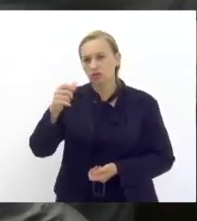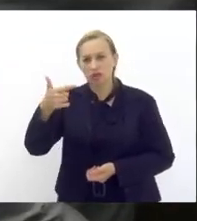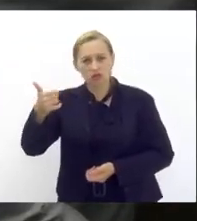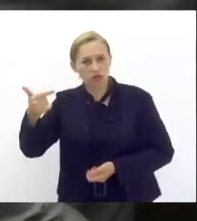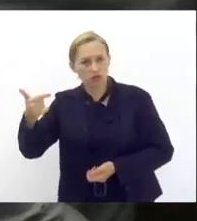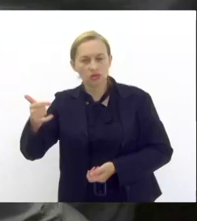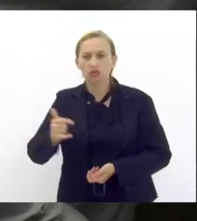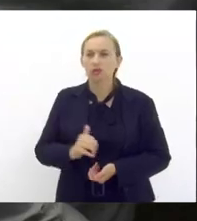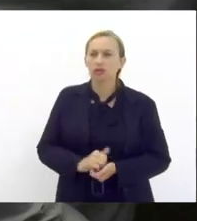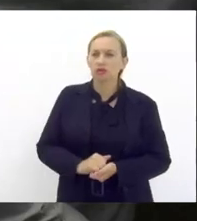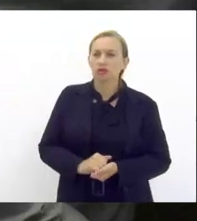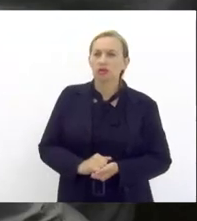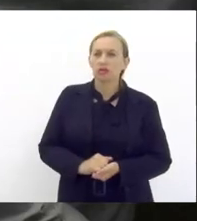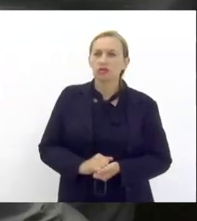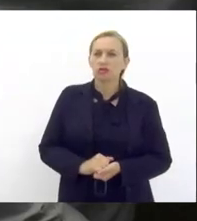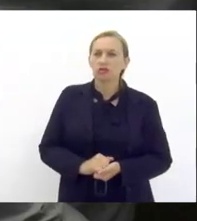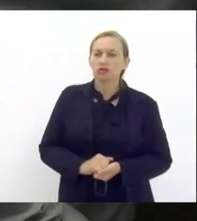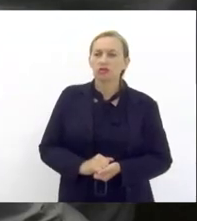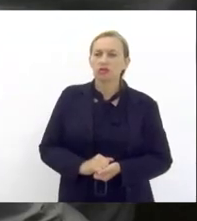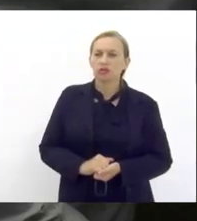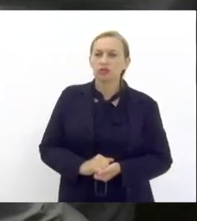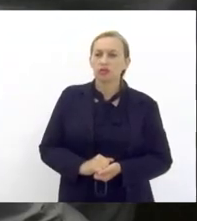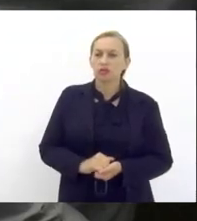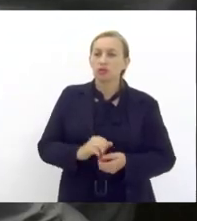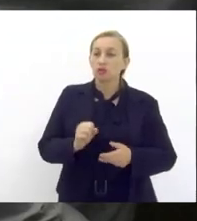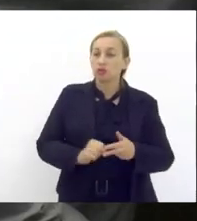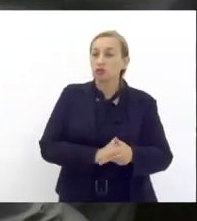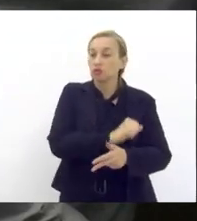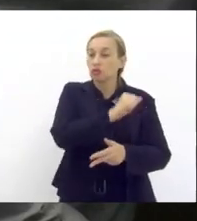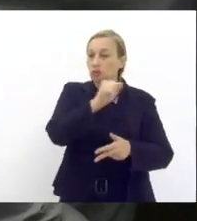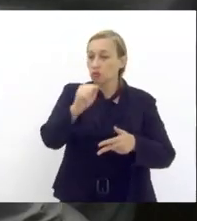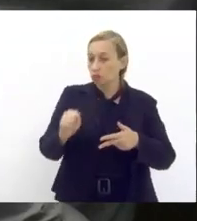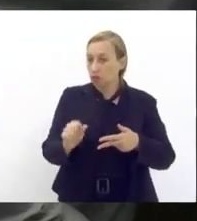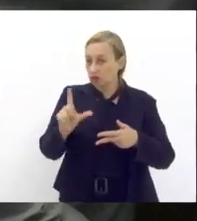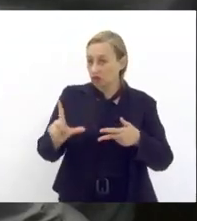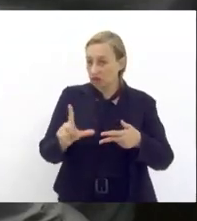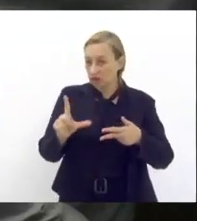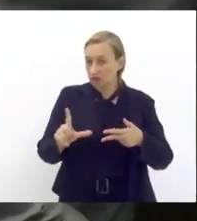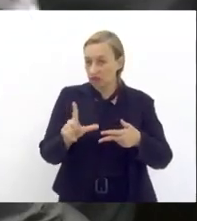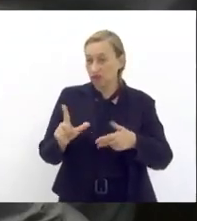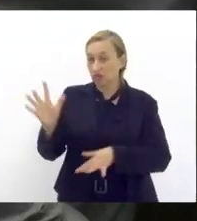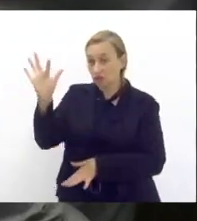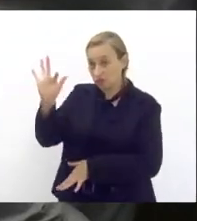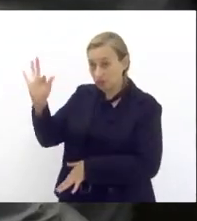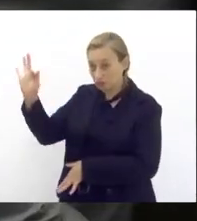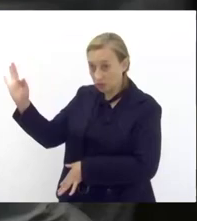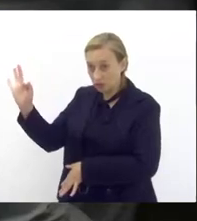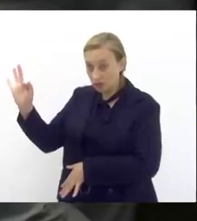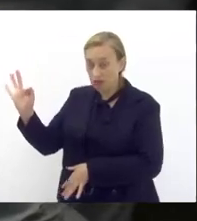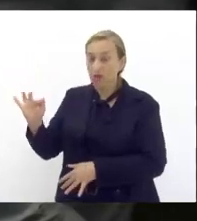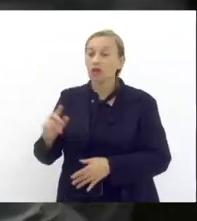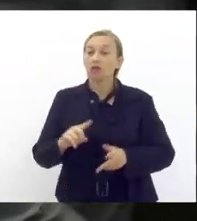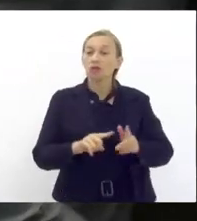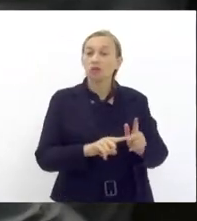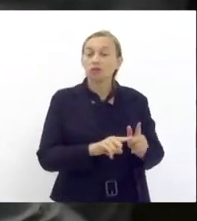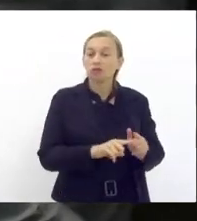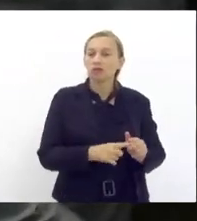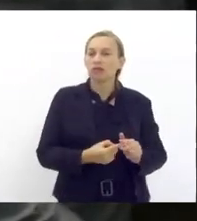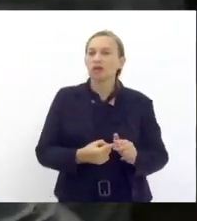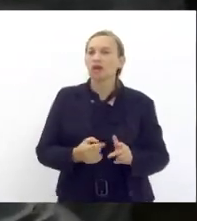que, diante da omissão do Poder Legislativo Federal, normatiza